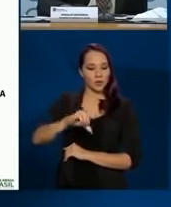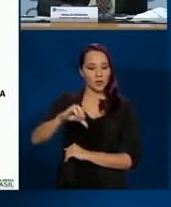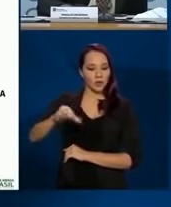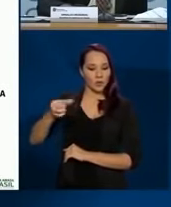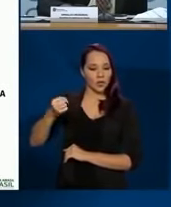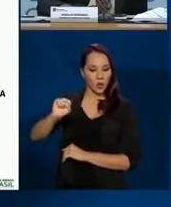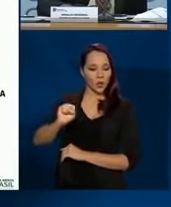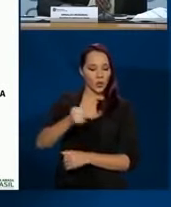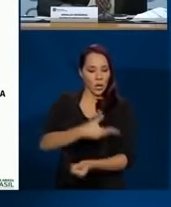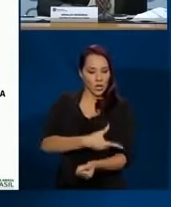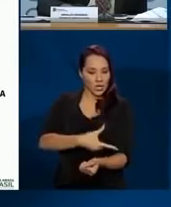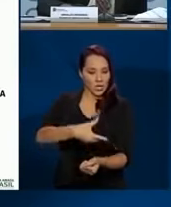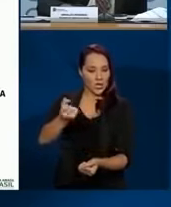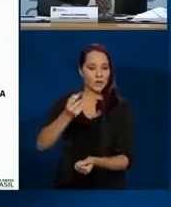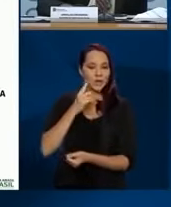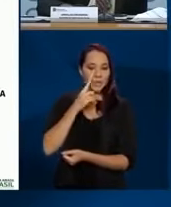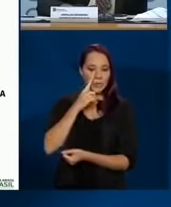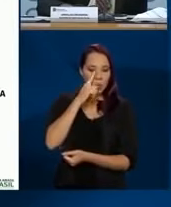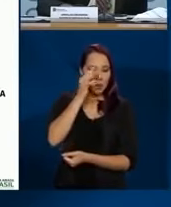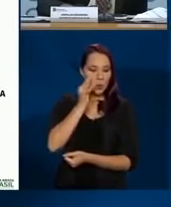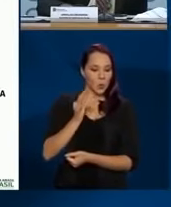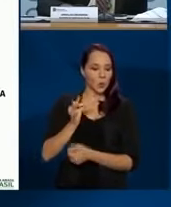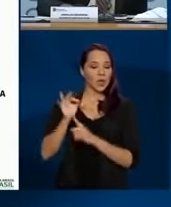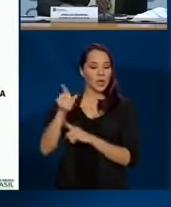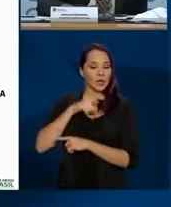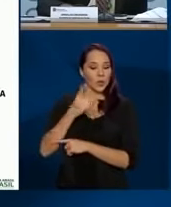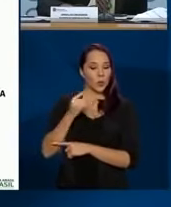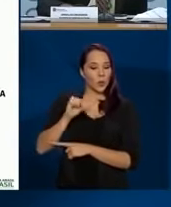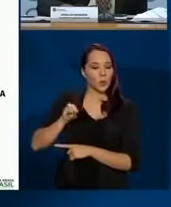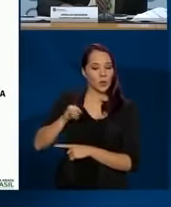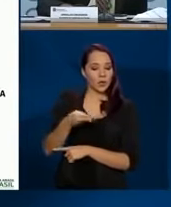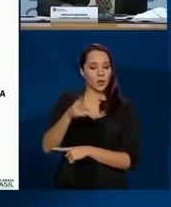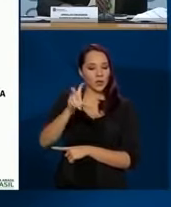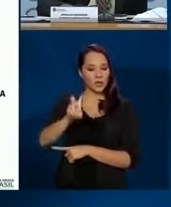4.956.998 exames coletados, desses